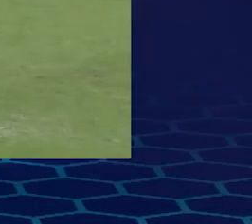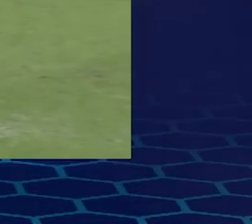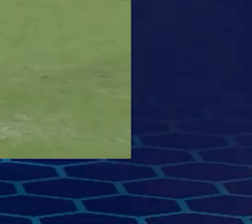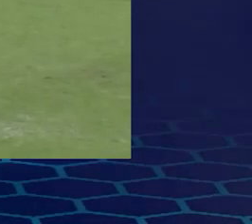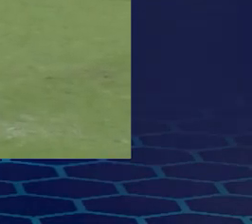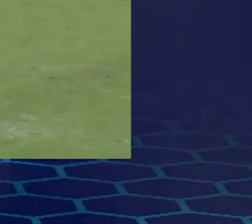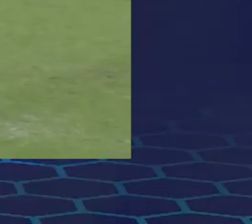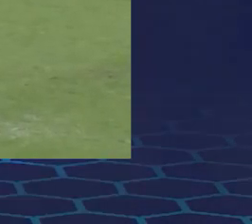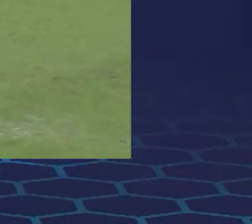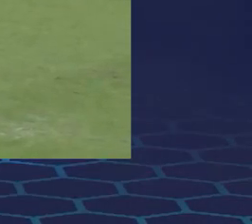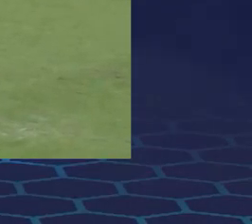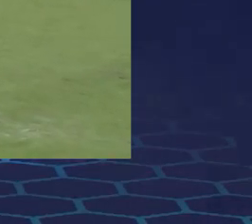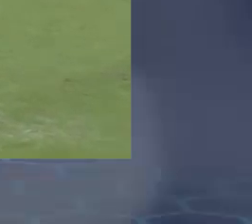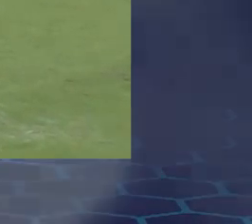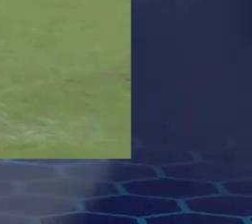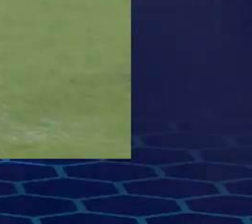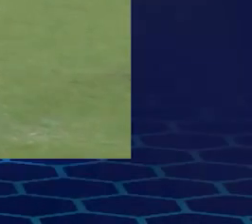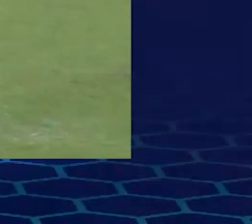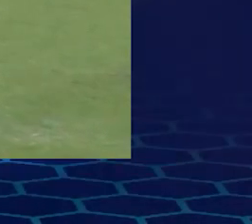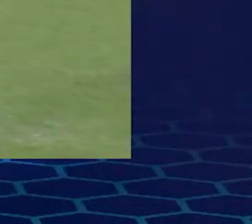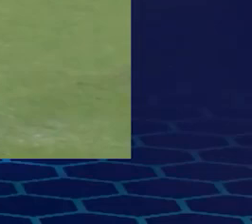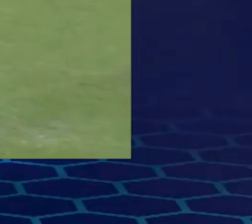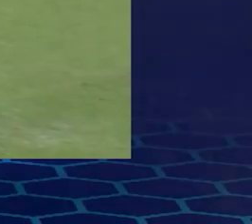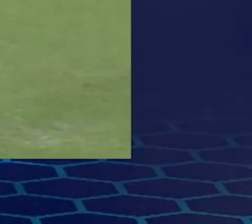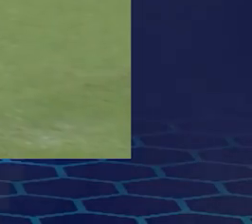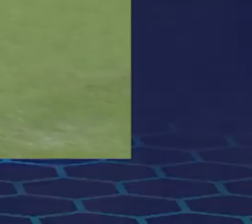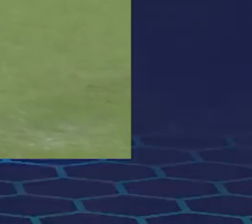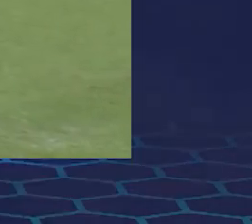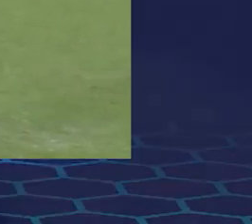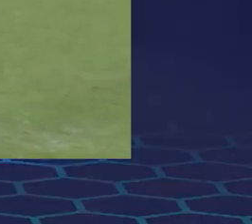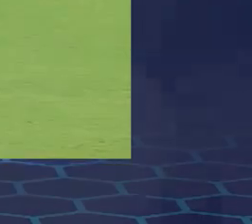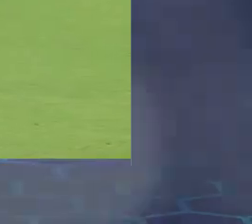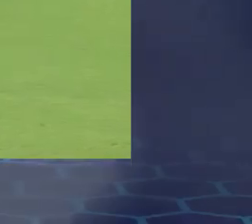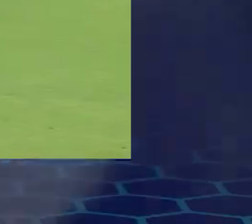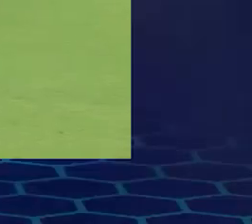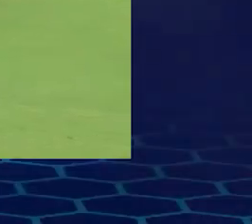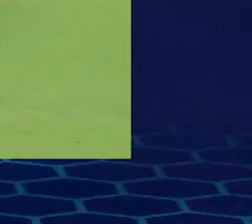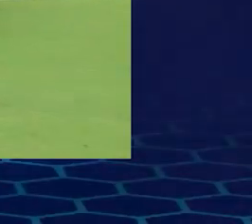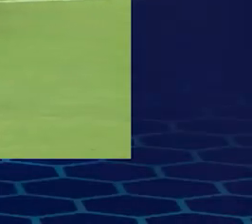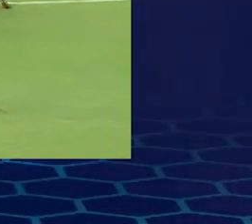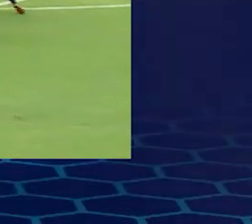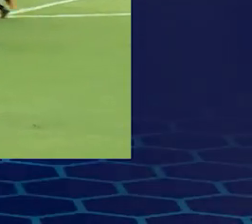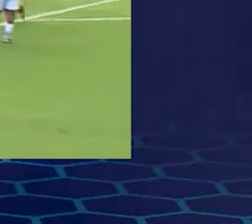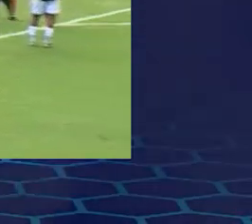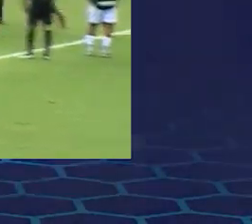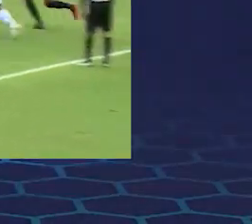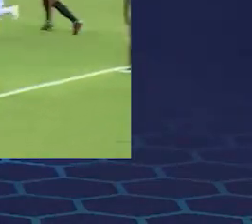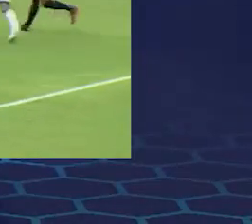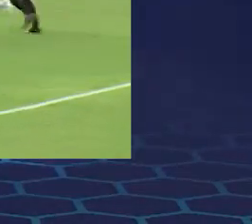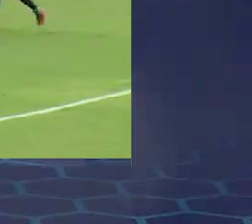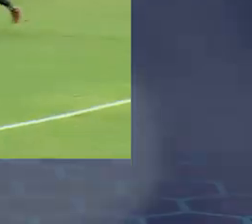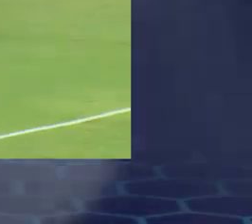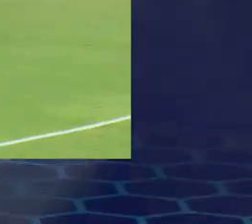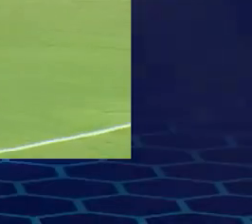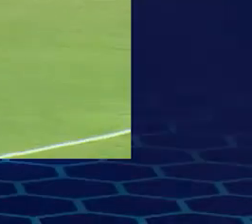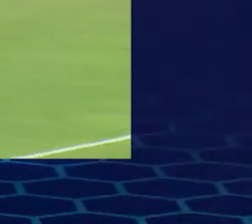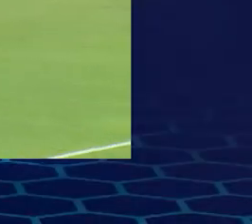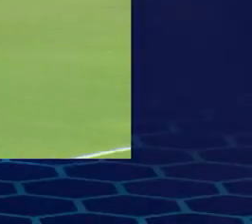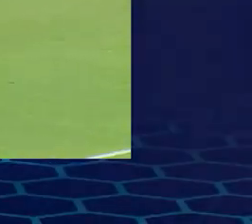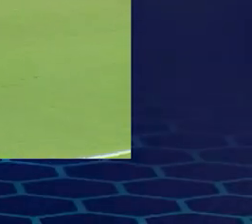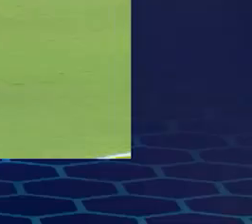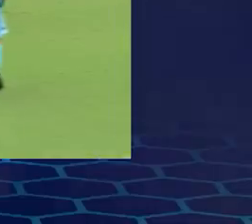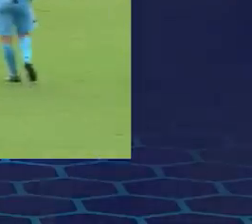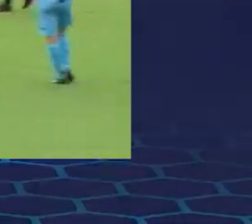esporte, Ponte Preta sofre virada e perde para o Corinthians em Itaquera. Guarani fica no empate com o Bragantino no Brinco